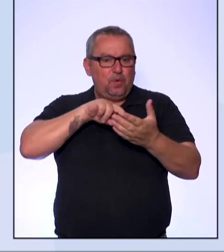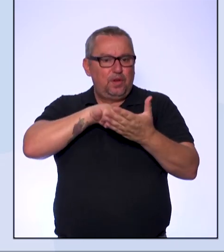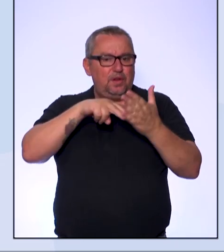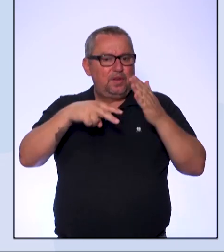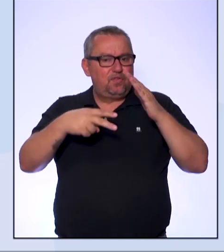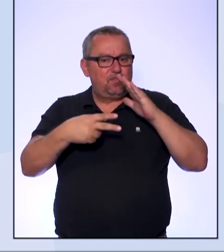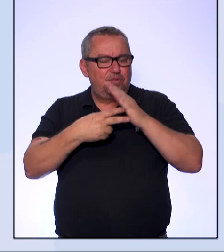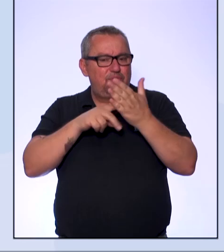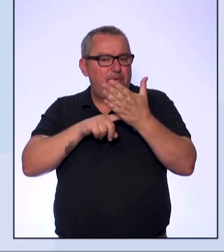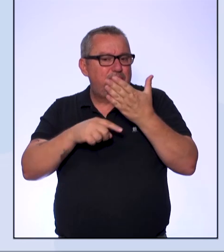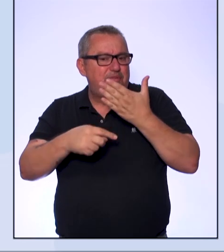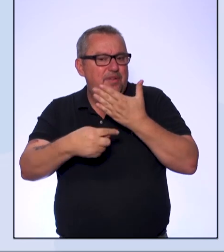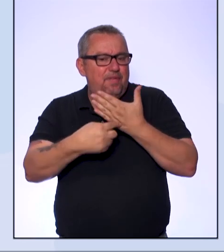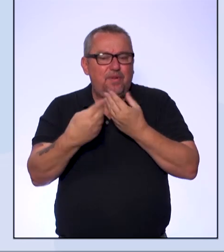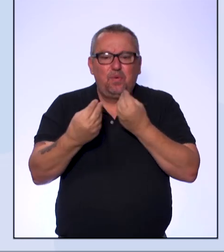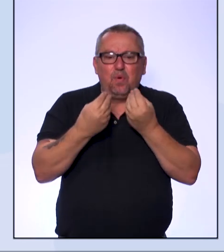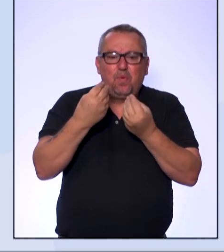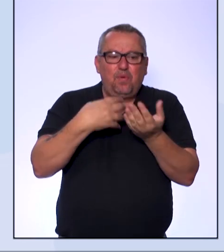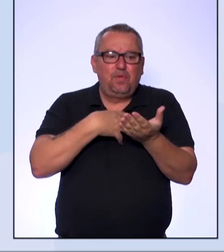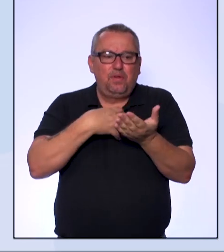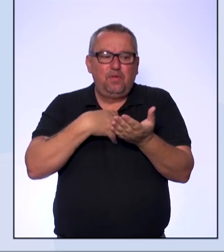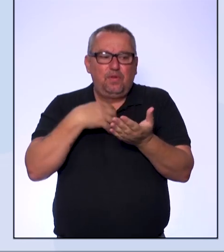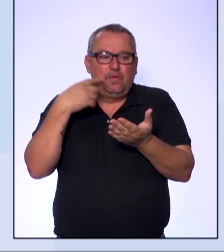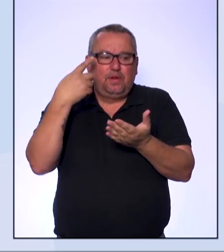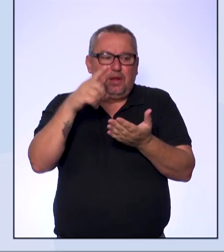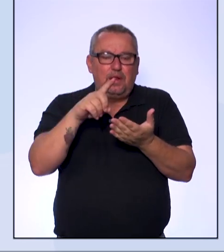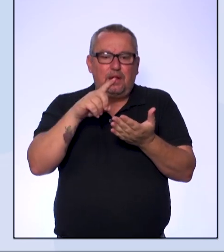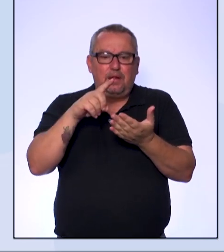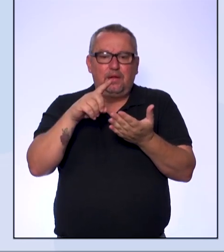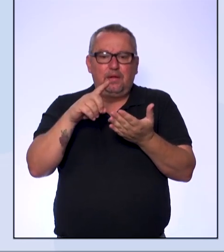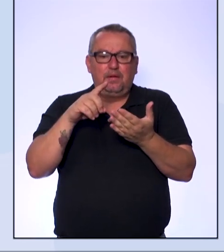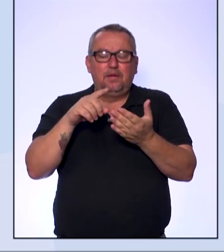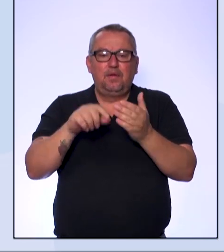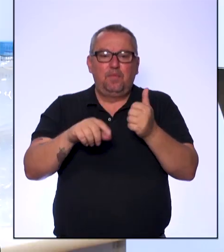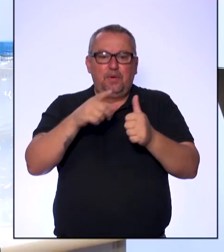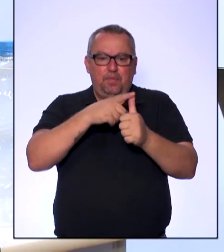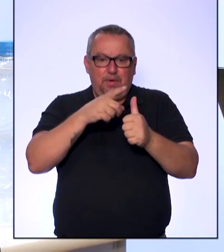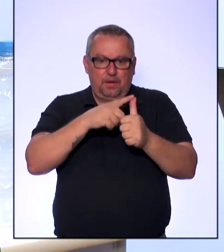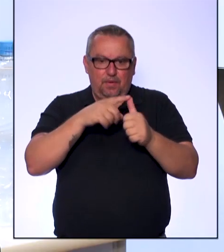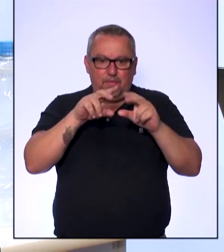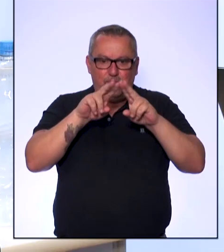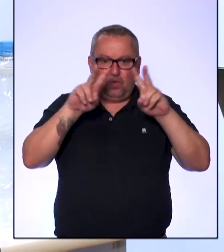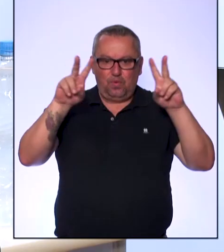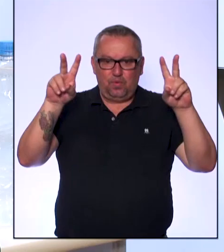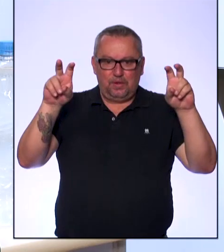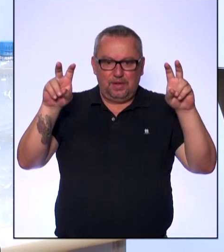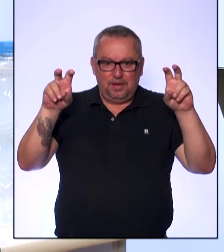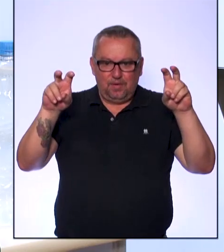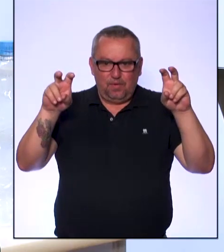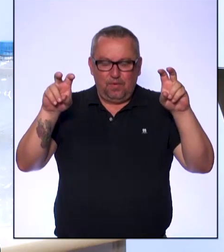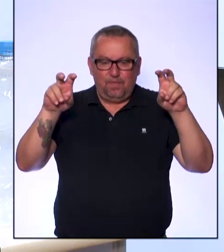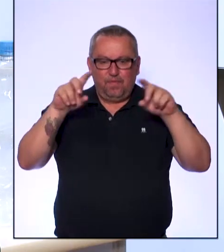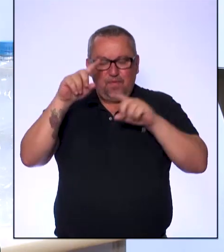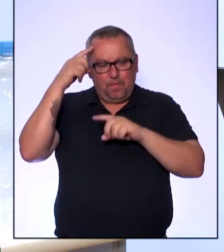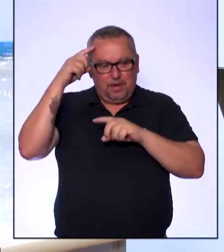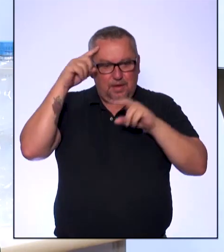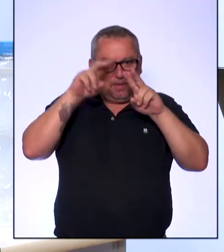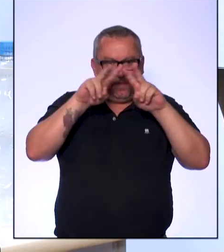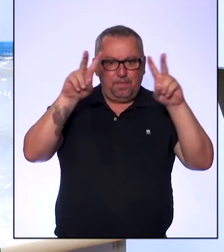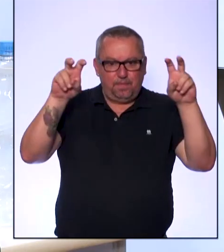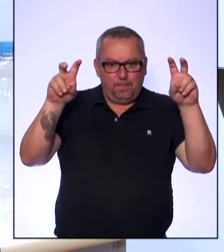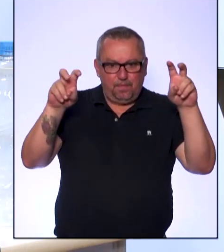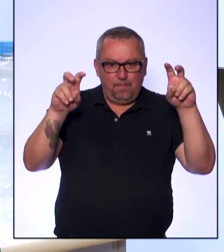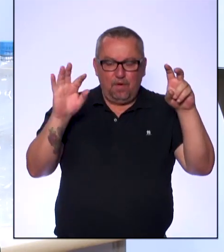sentido figurado. Qual é o sentido dela neste sentido? Então, primeiro, no texto, vocês vão pensar no título do texto, "é o fim